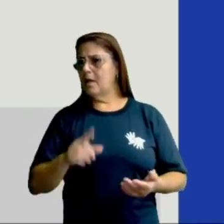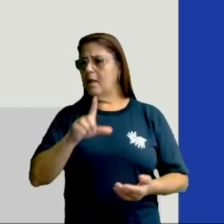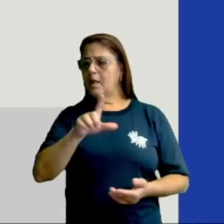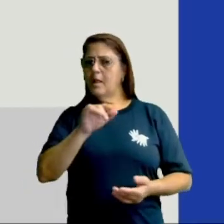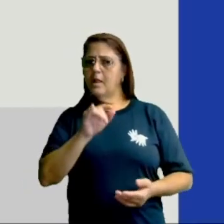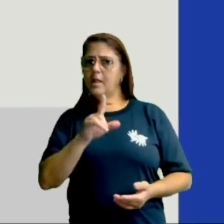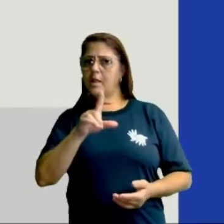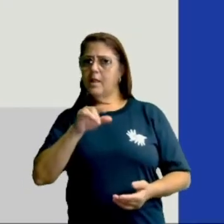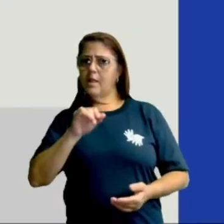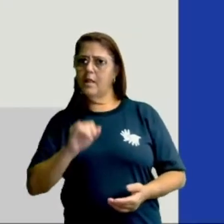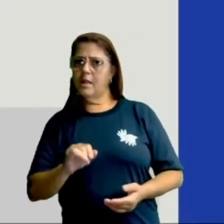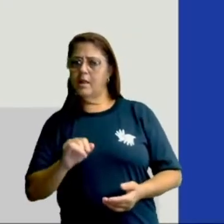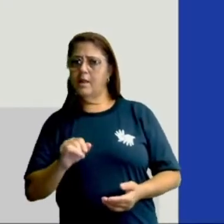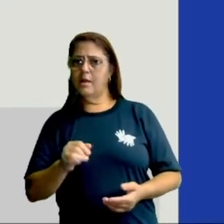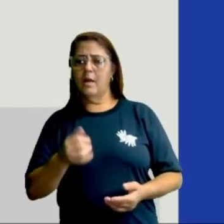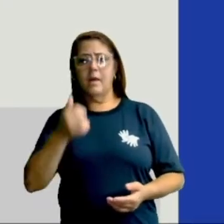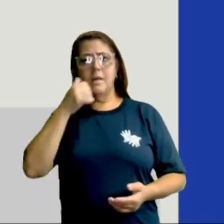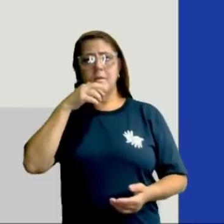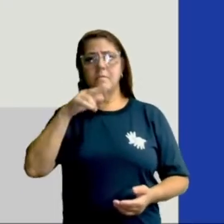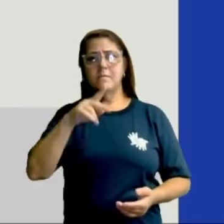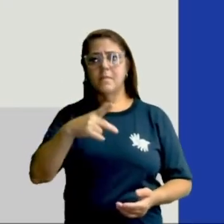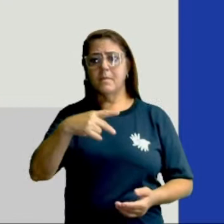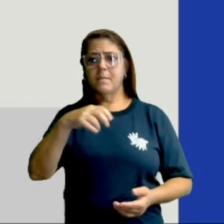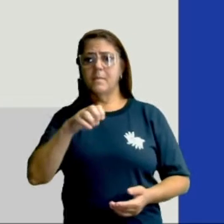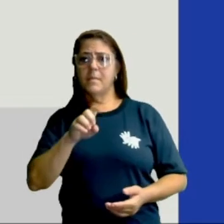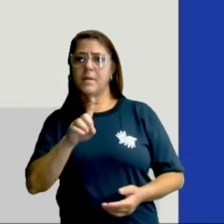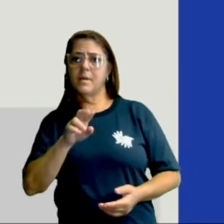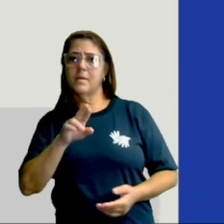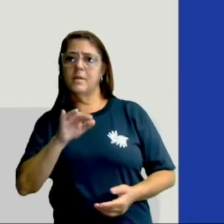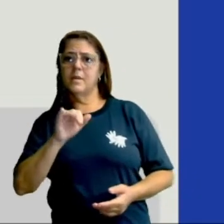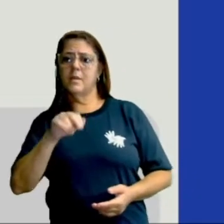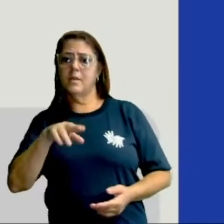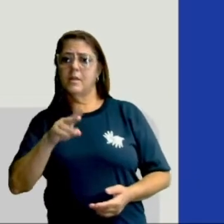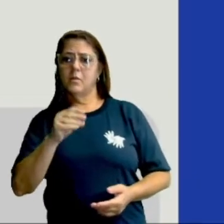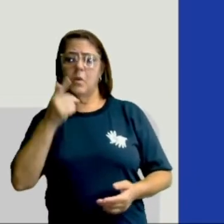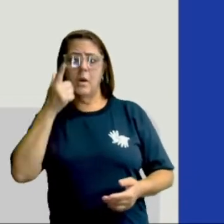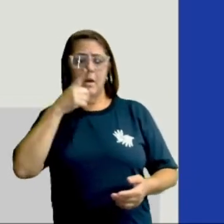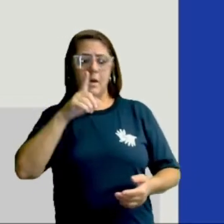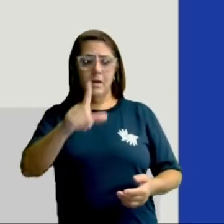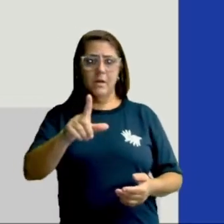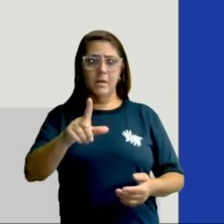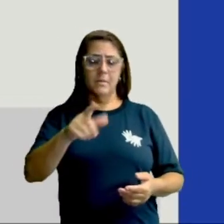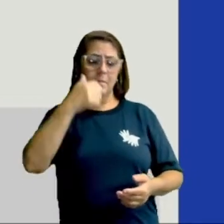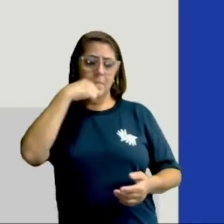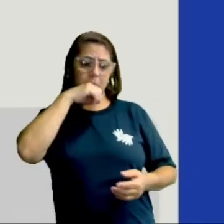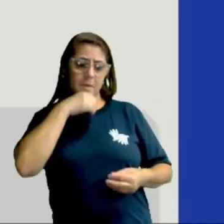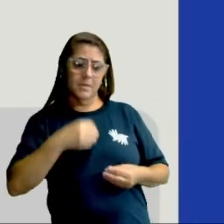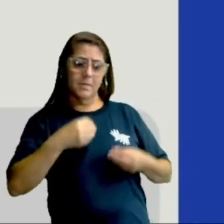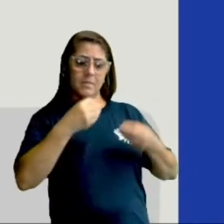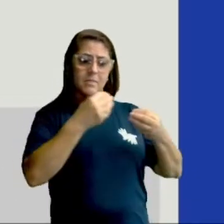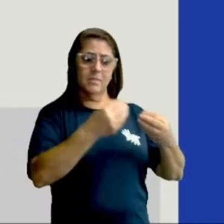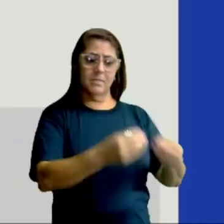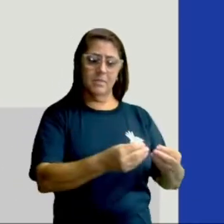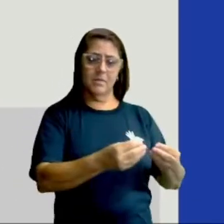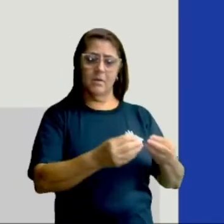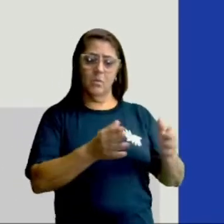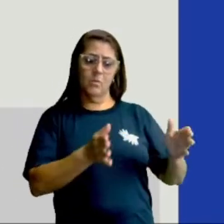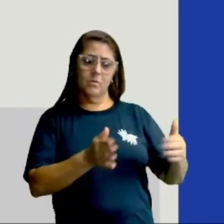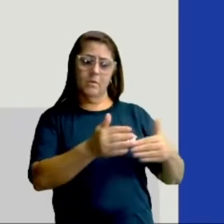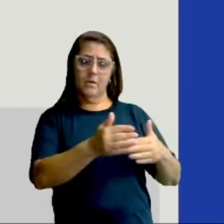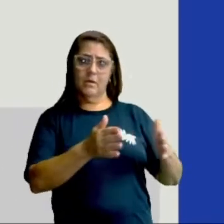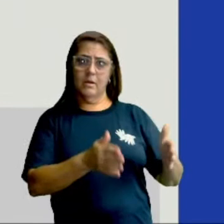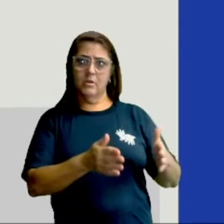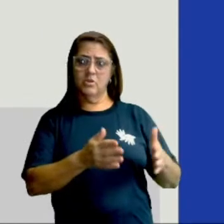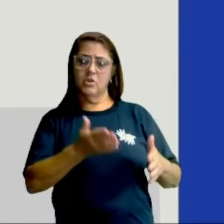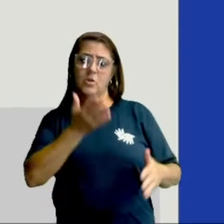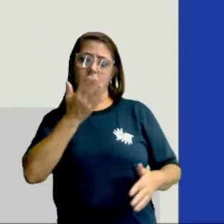Lili, a irmã de Pedrinho, também ganhou uma caixa de brigadeiros da sua mãe, mas